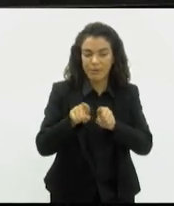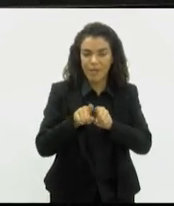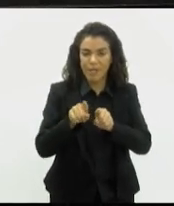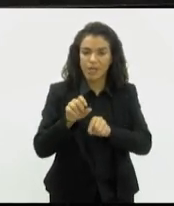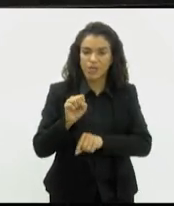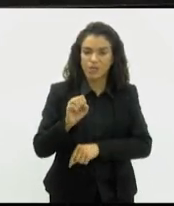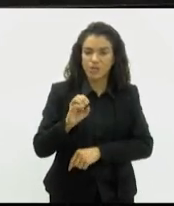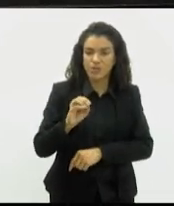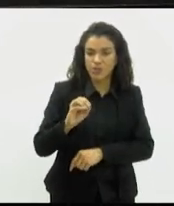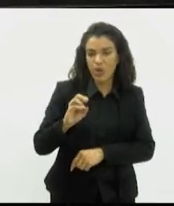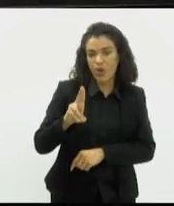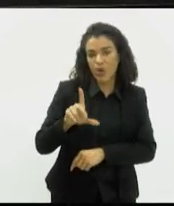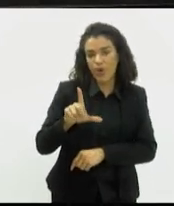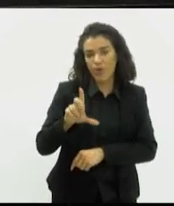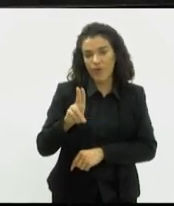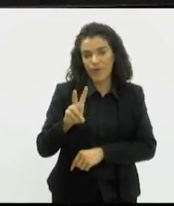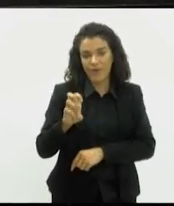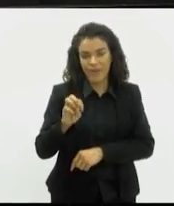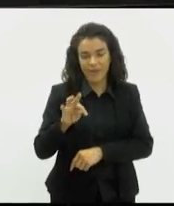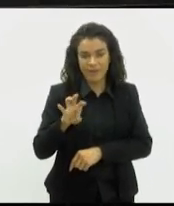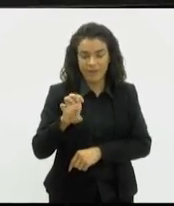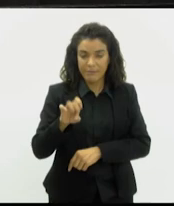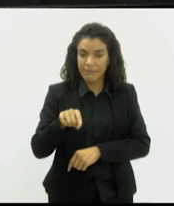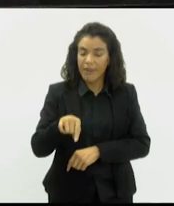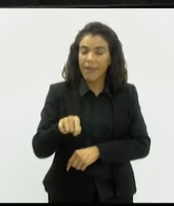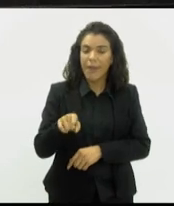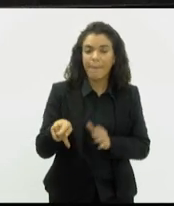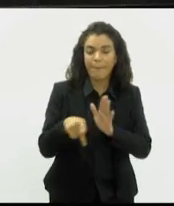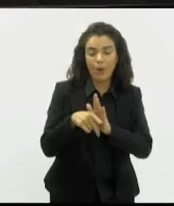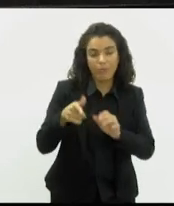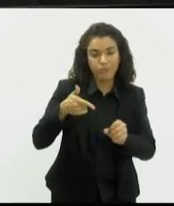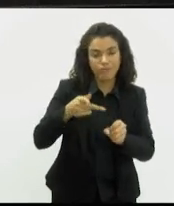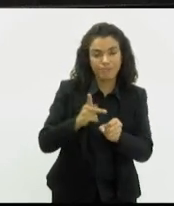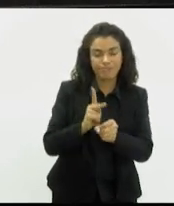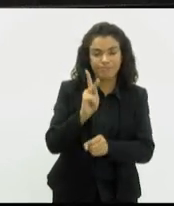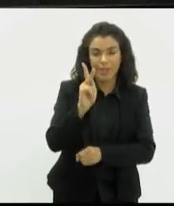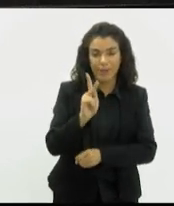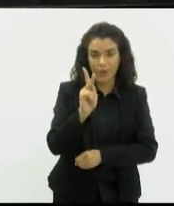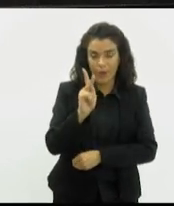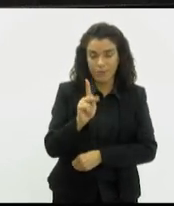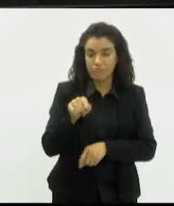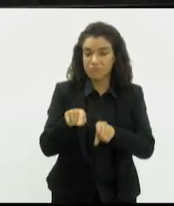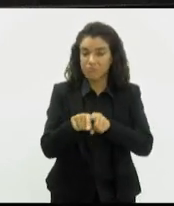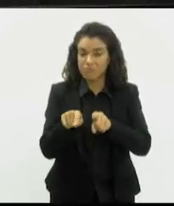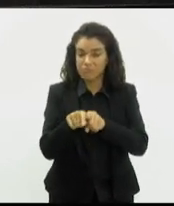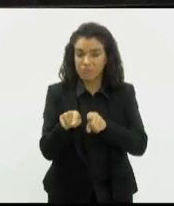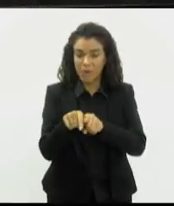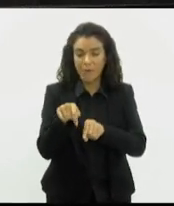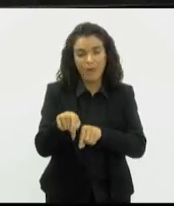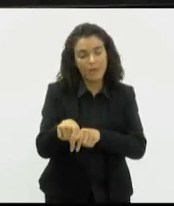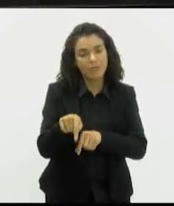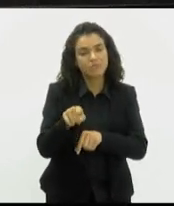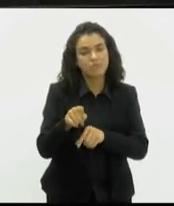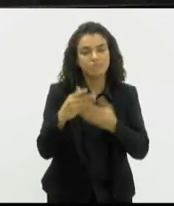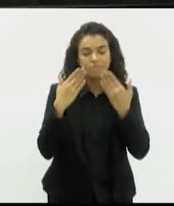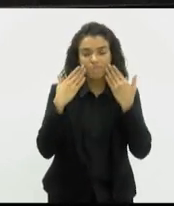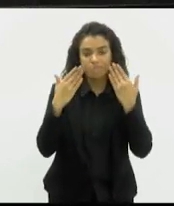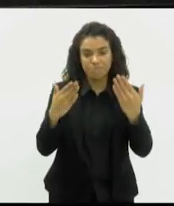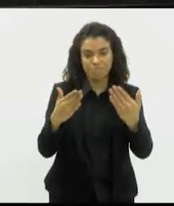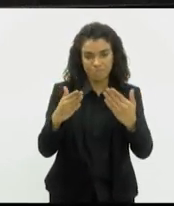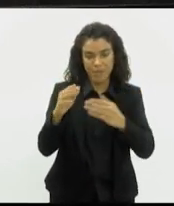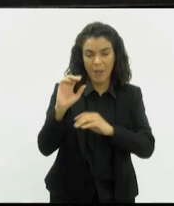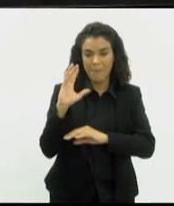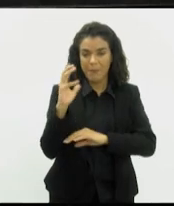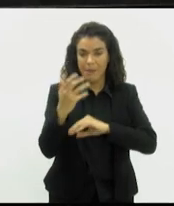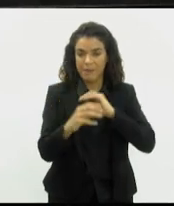agentes de limpeza, entre outros. É um derivado do petróleo e a maior fonte de exposição ambiental ao tolueno